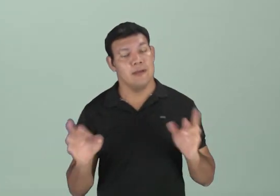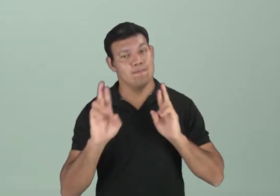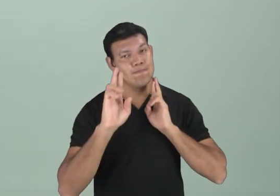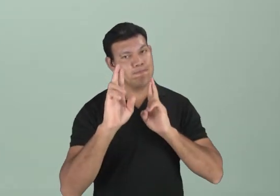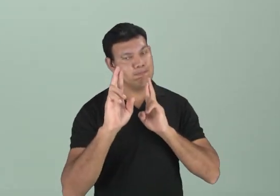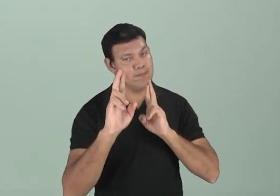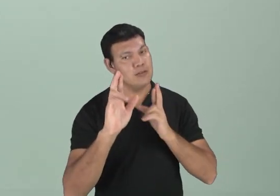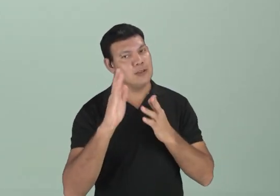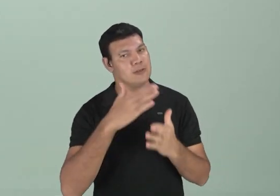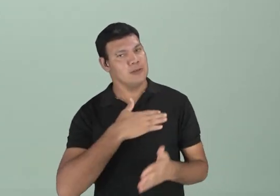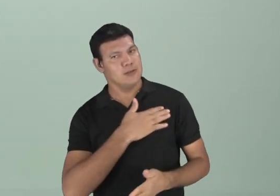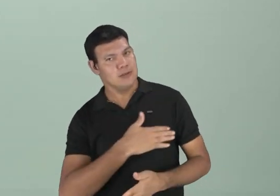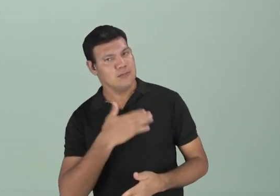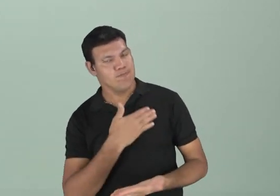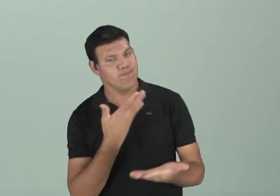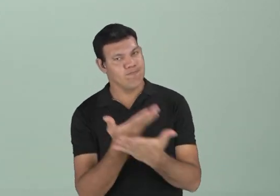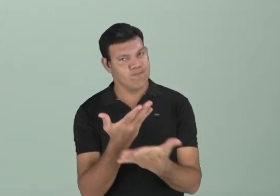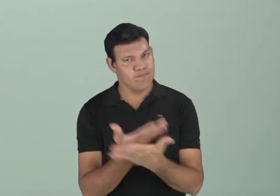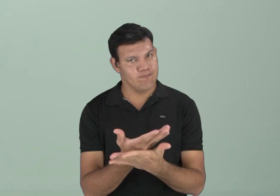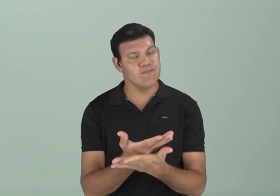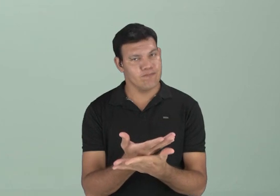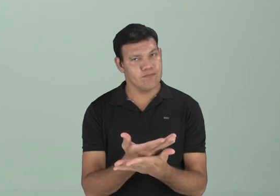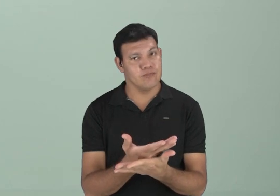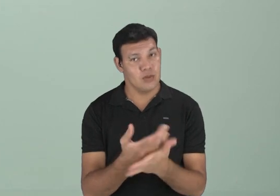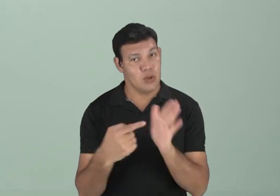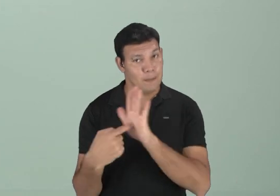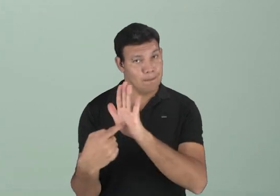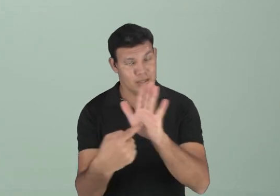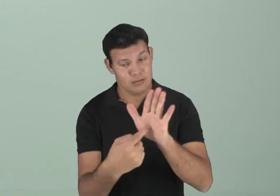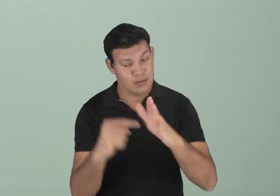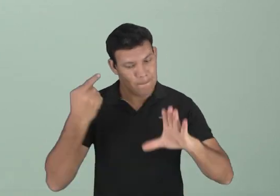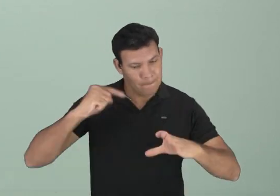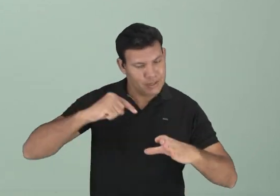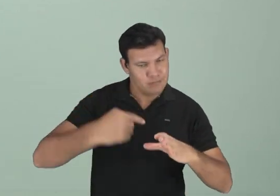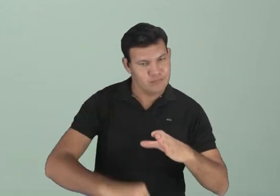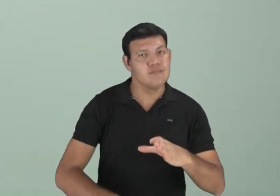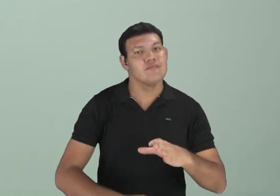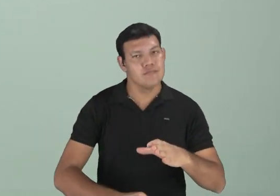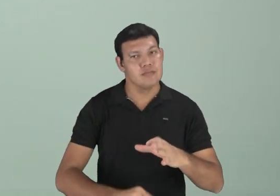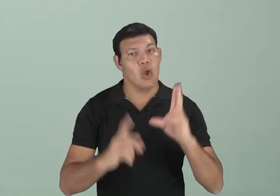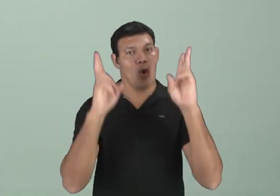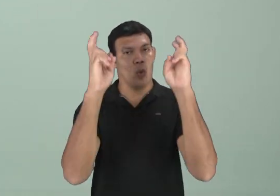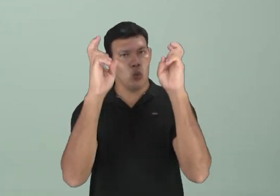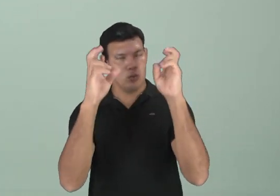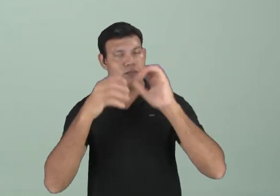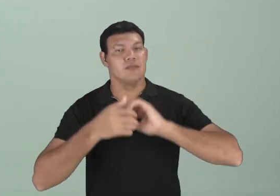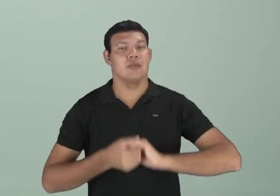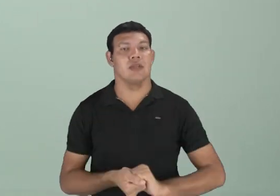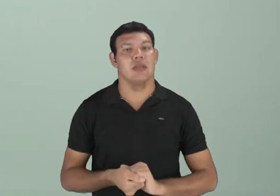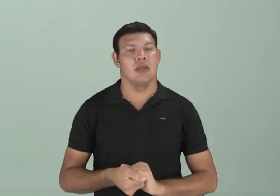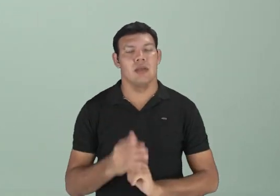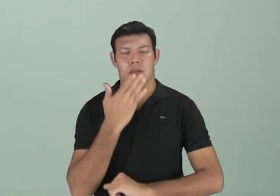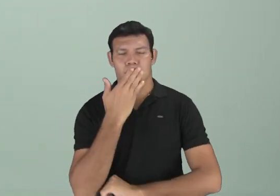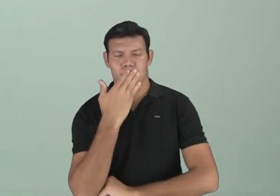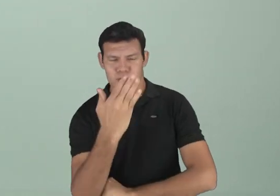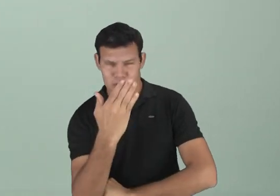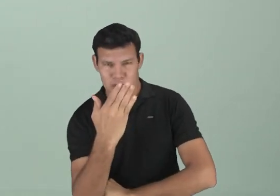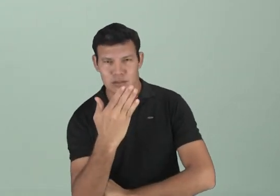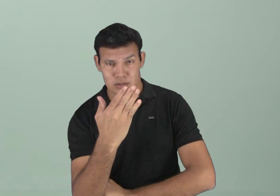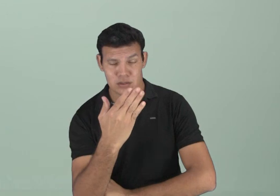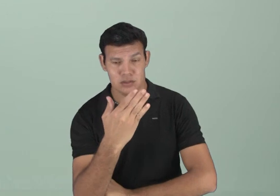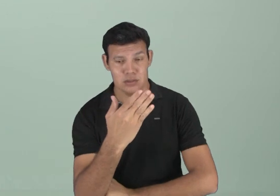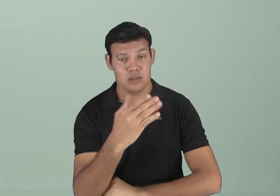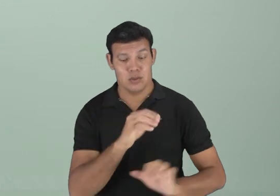Bem, pessoal, espero que vocês tenham gostado da aula de hoje. Se aprofundem um pouco mais sobre a